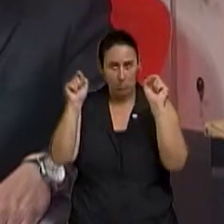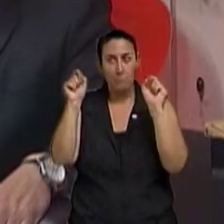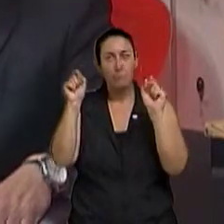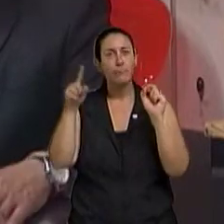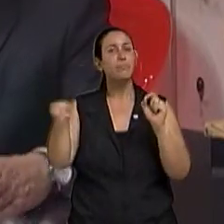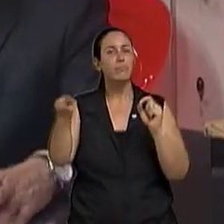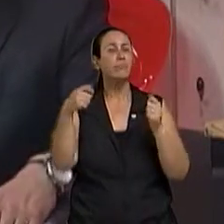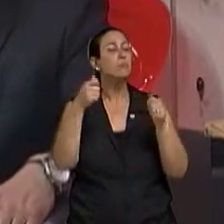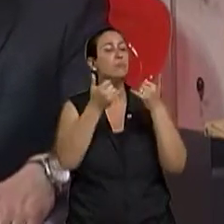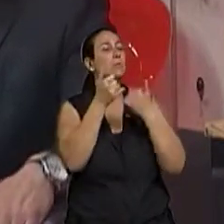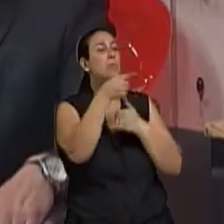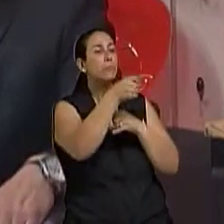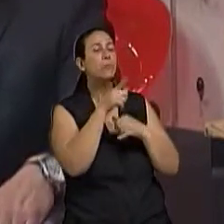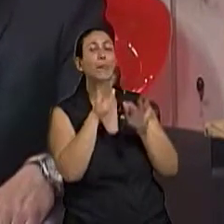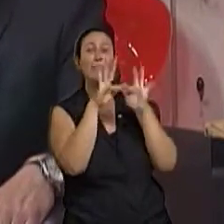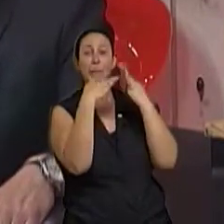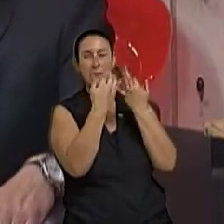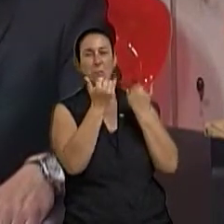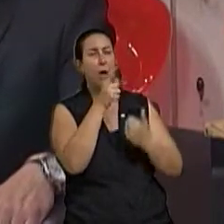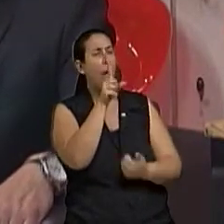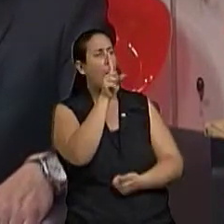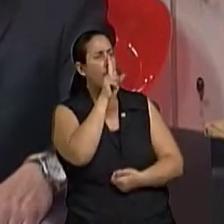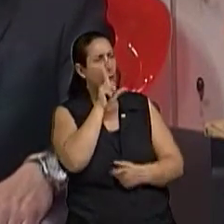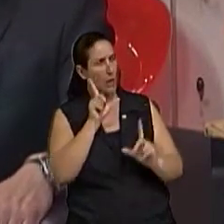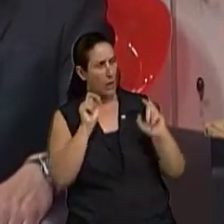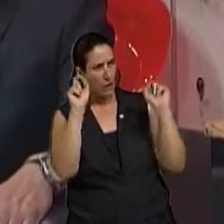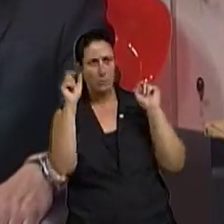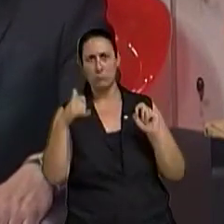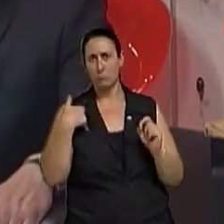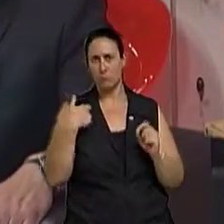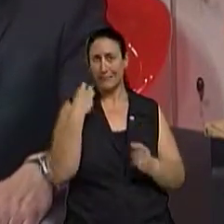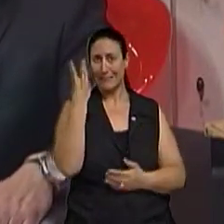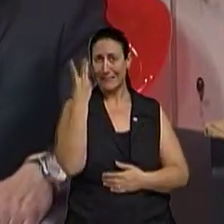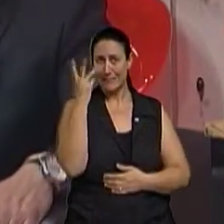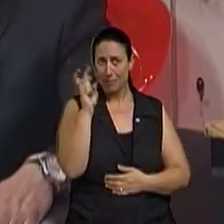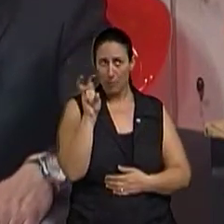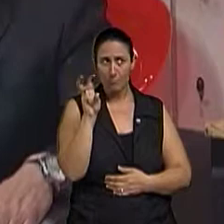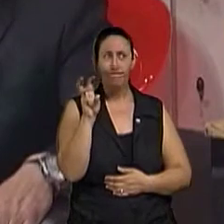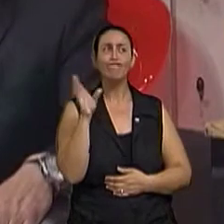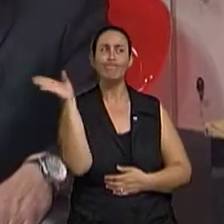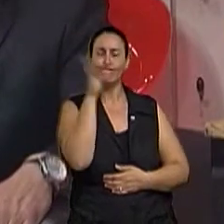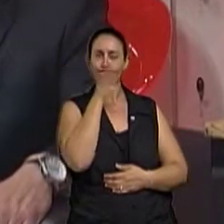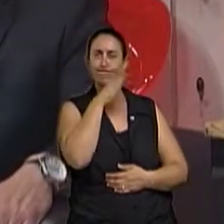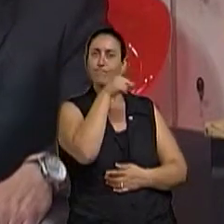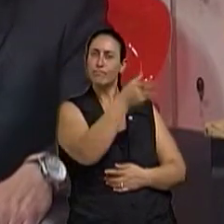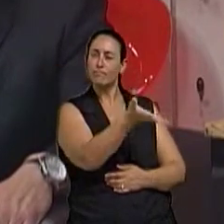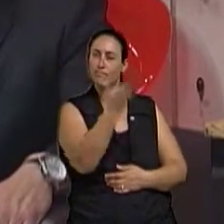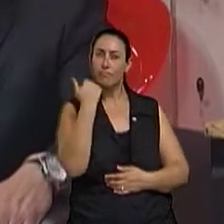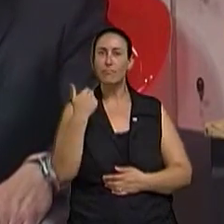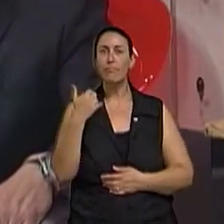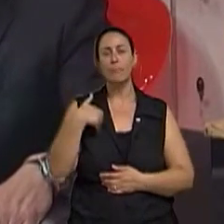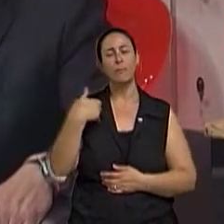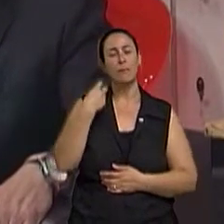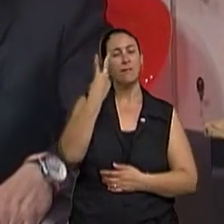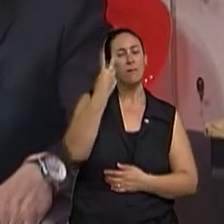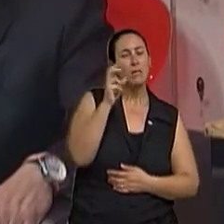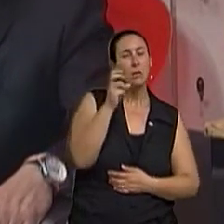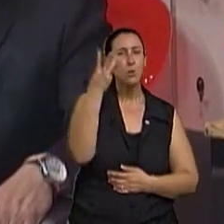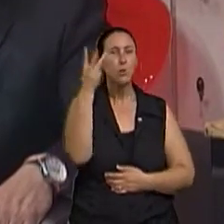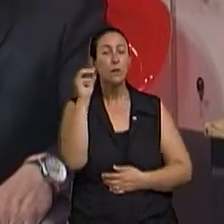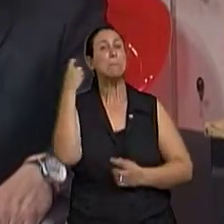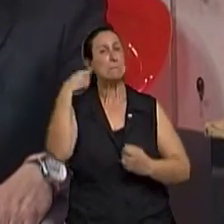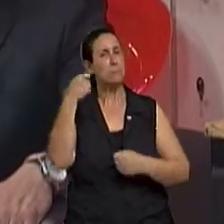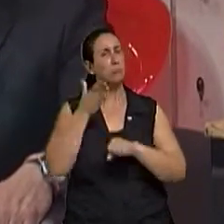teve câncer de mama. Por exemplo, se a mãe teve câncer de mama aos 35 anos, sugere começar entre 25 a 30 anos a rotina